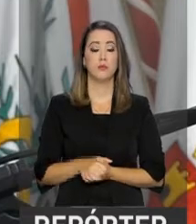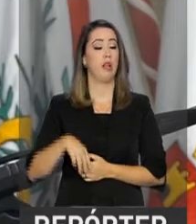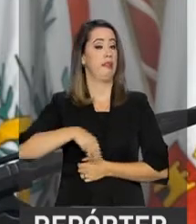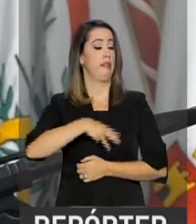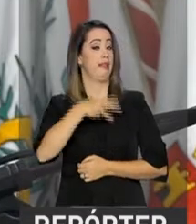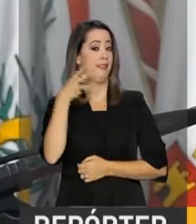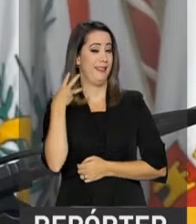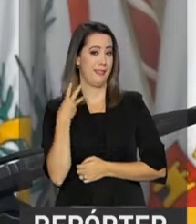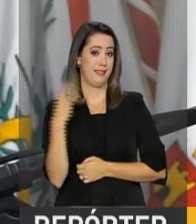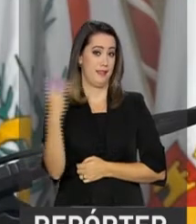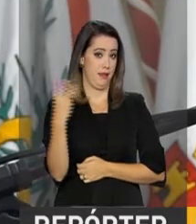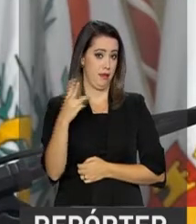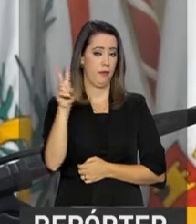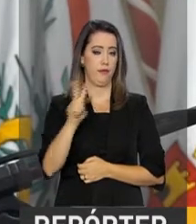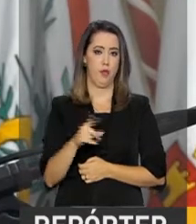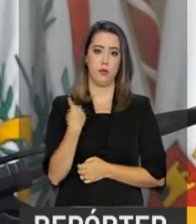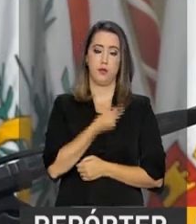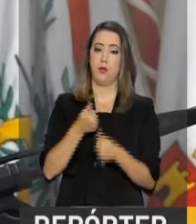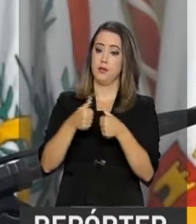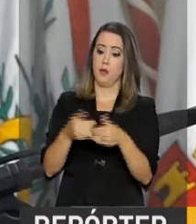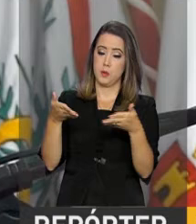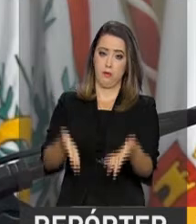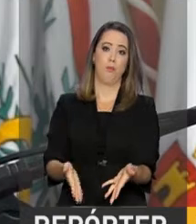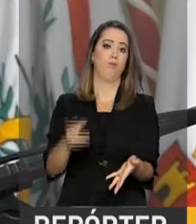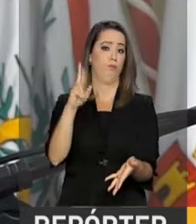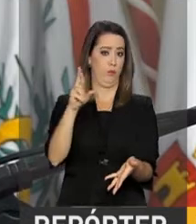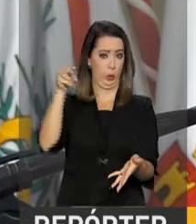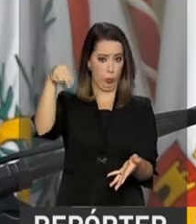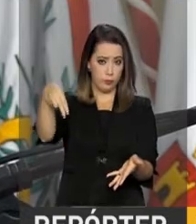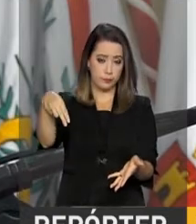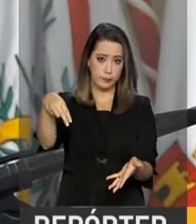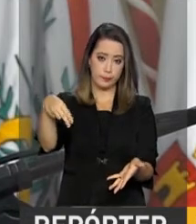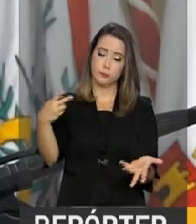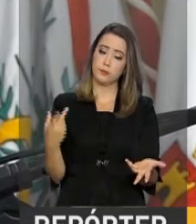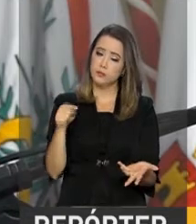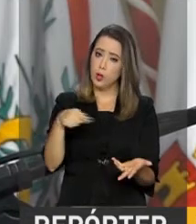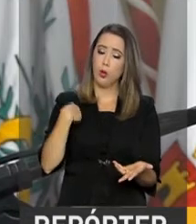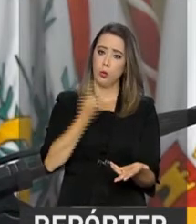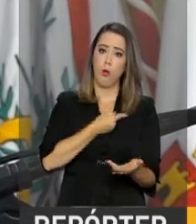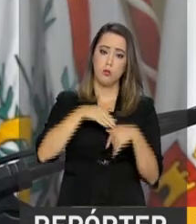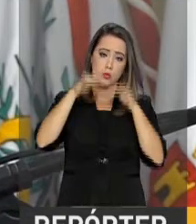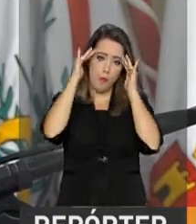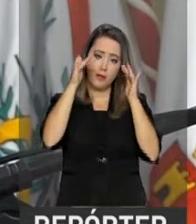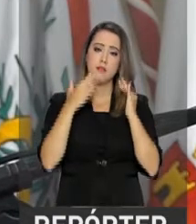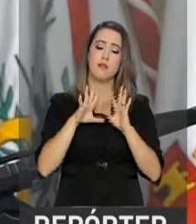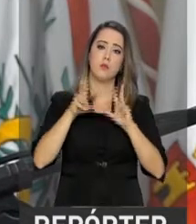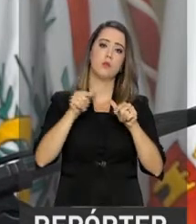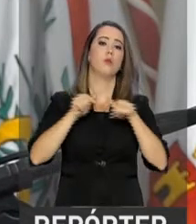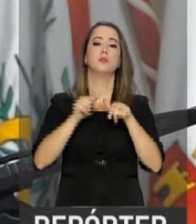vez estamos aqui no rio grande do norte e cumprimos entregamos